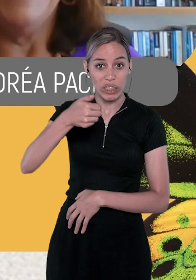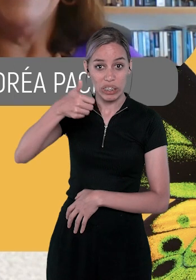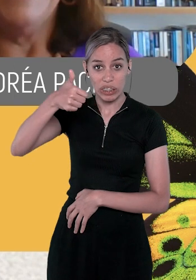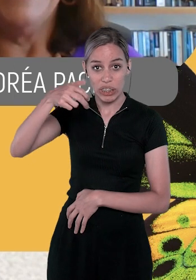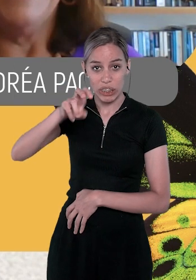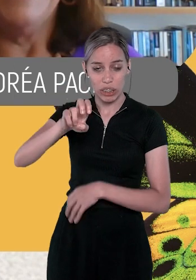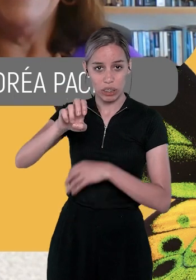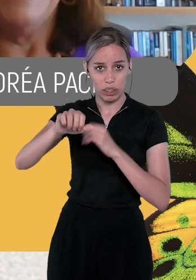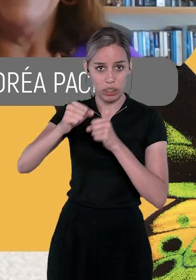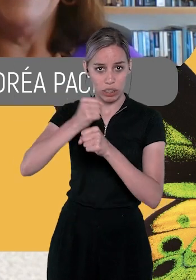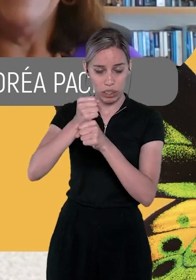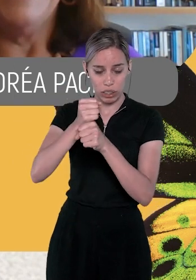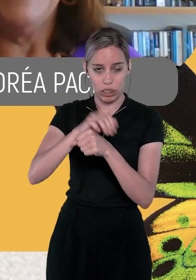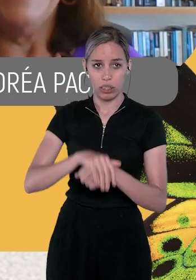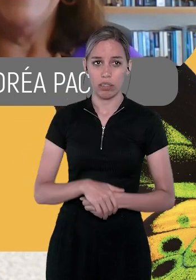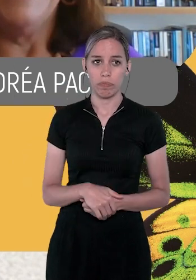Mas